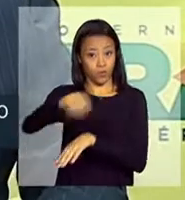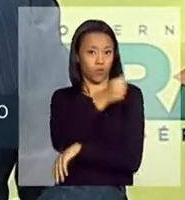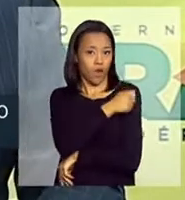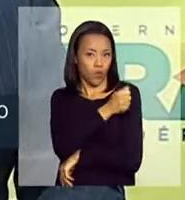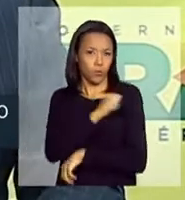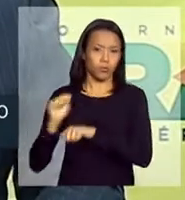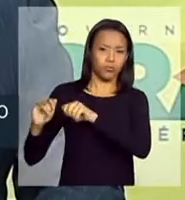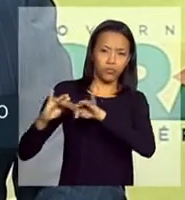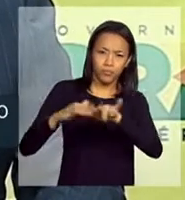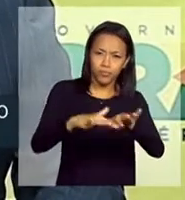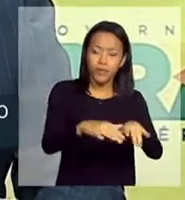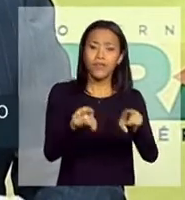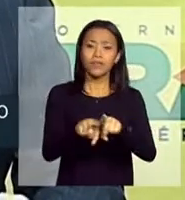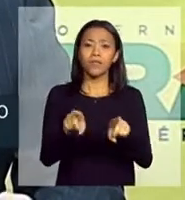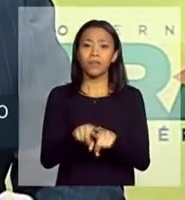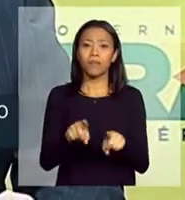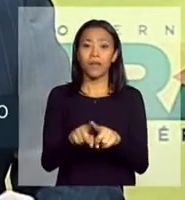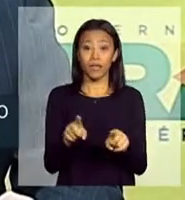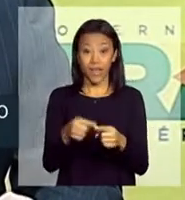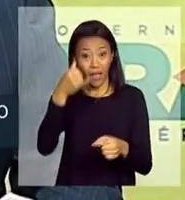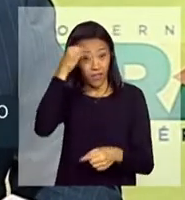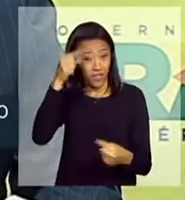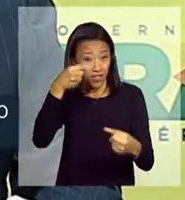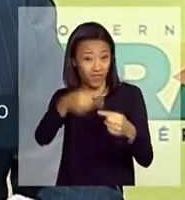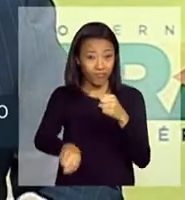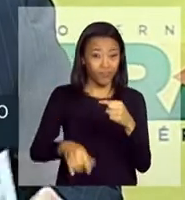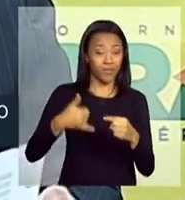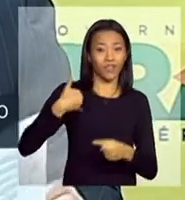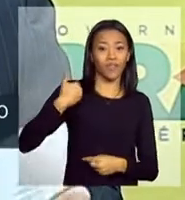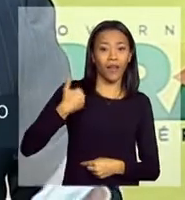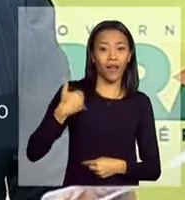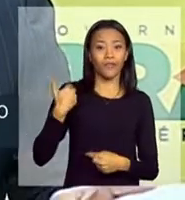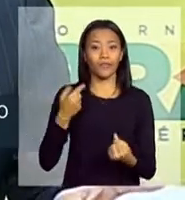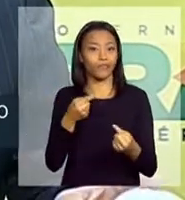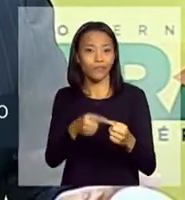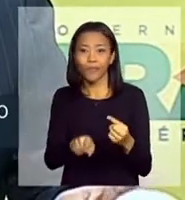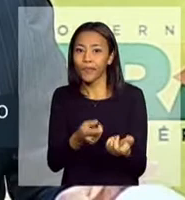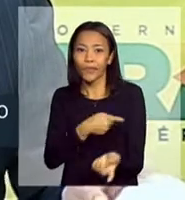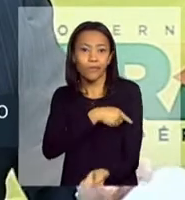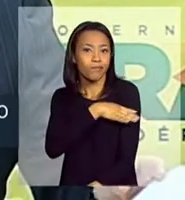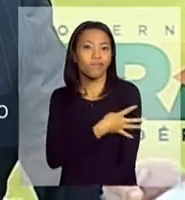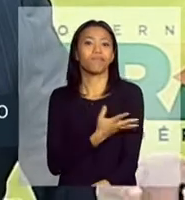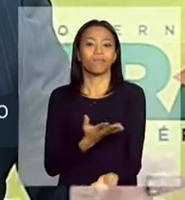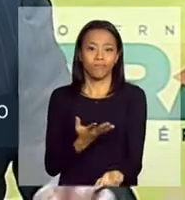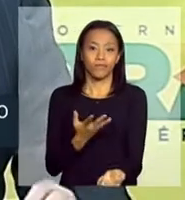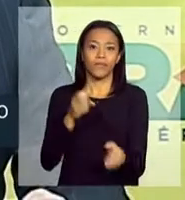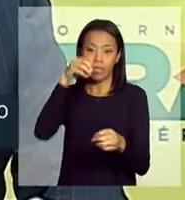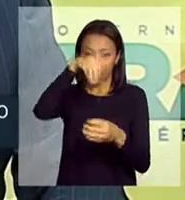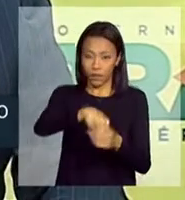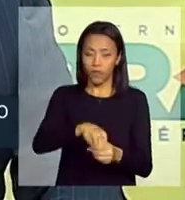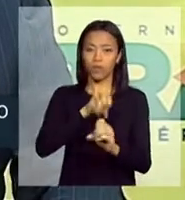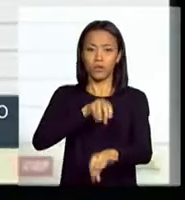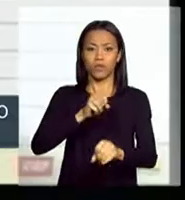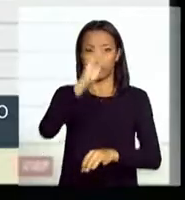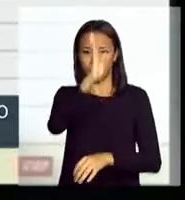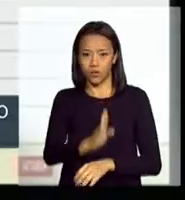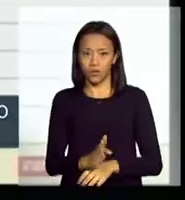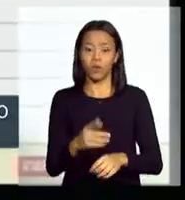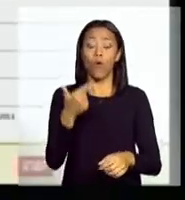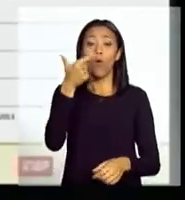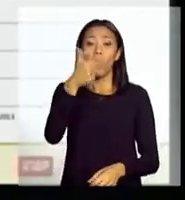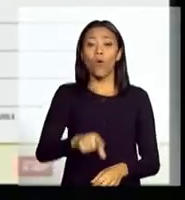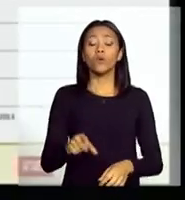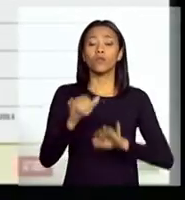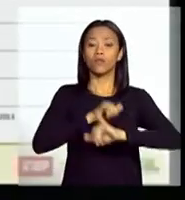diminuir a defasagem idade-série que é o indicador essencial para a educação brasileira um outro indicador